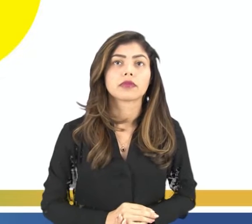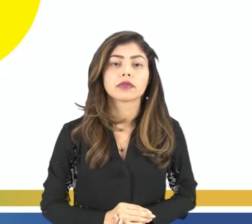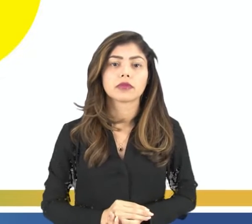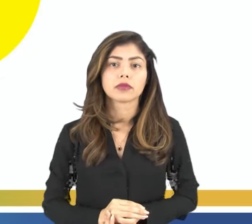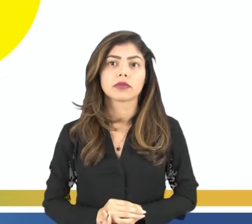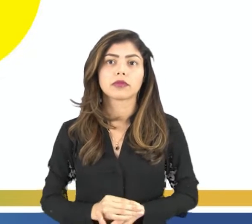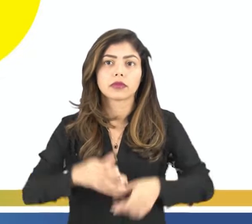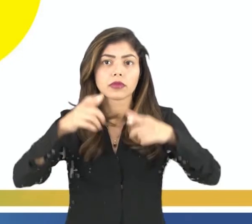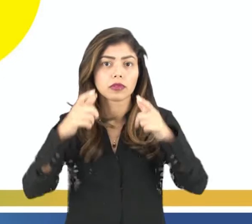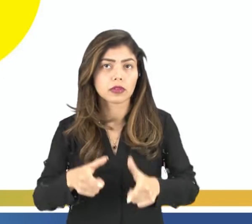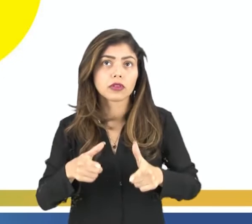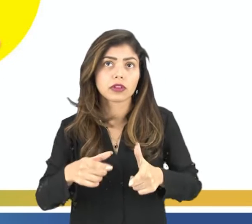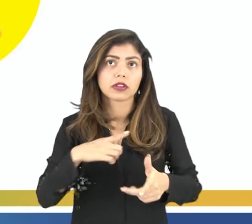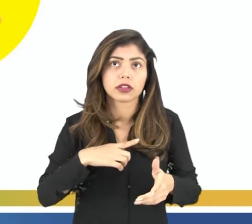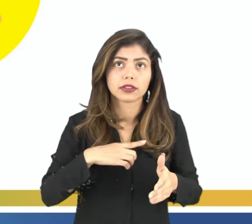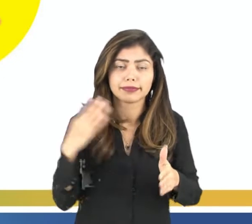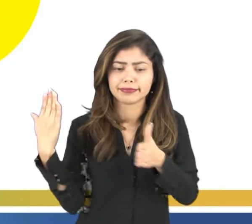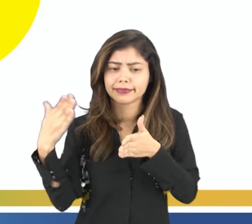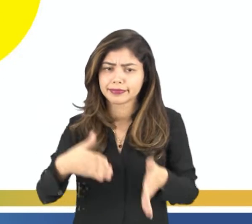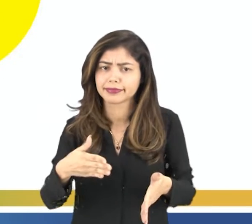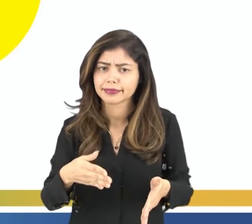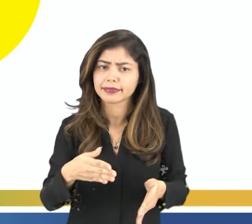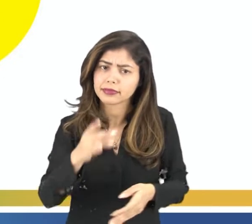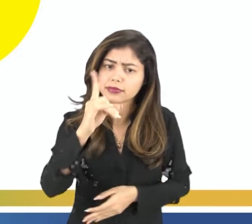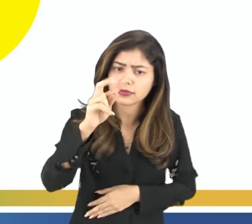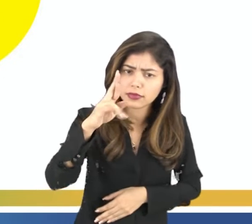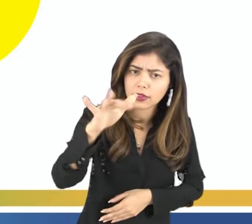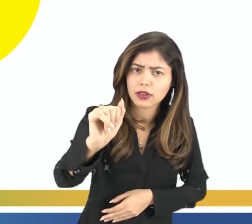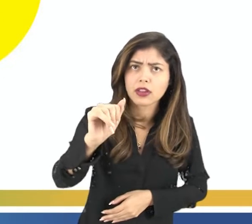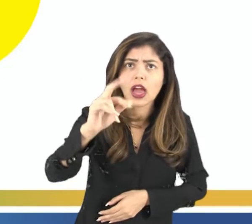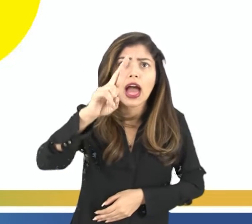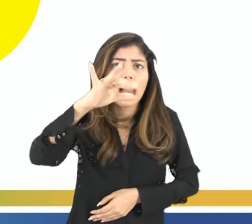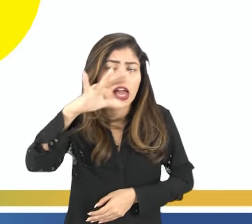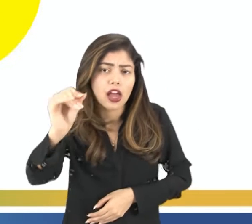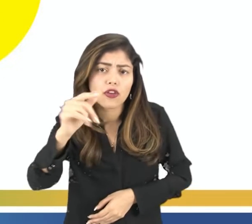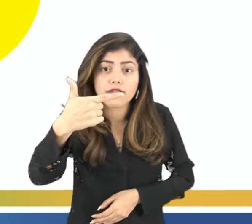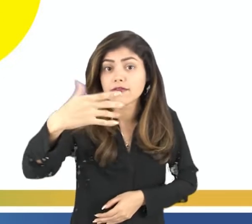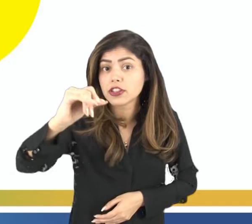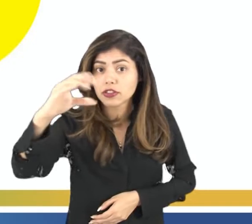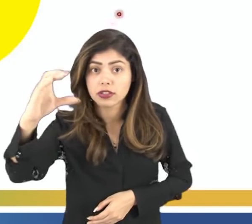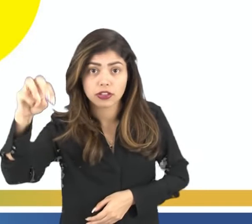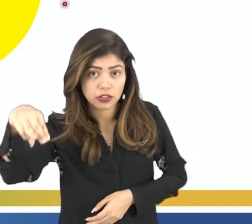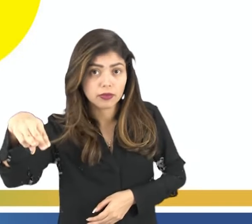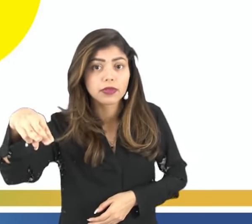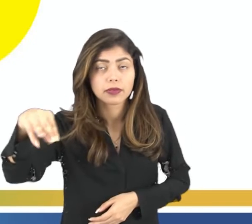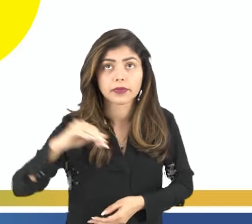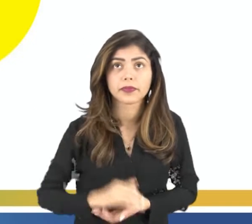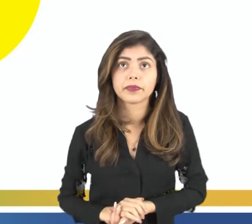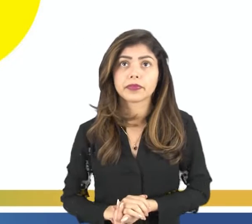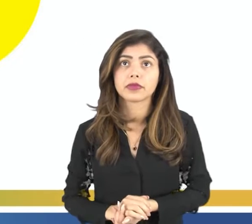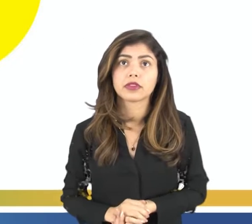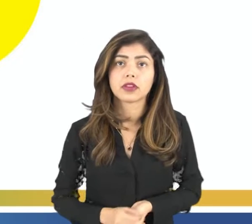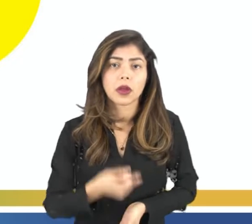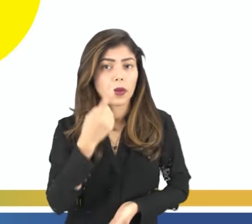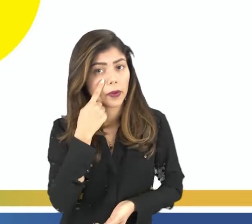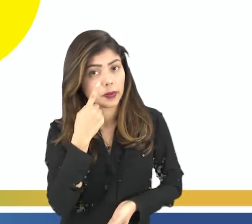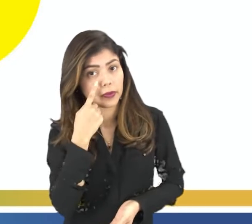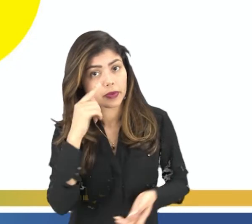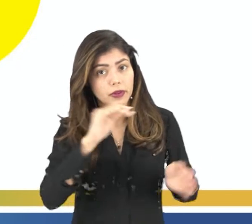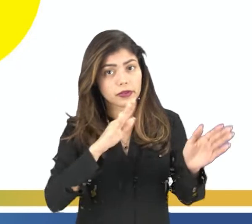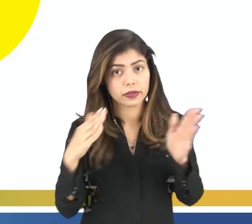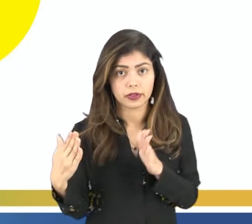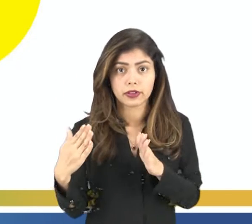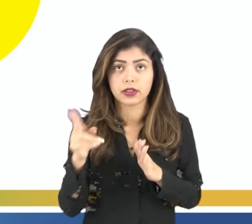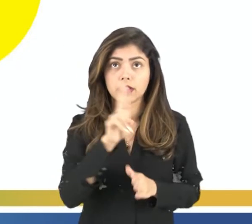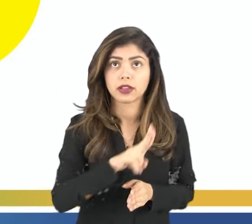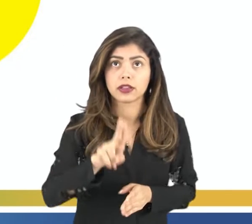onde ele pede: determine a área de um círculo de raio medindo 20 centímetros. E olha a observação ao